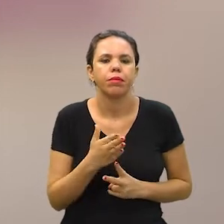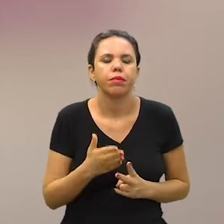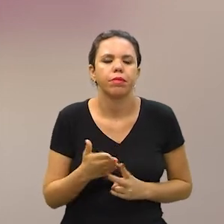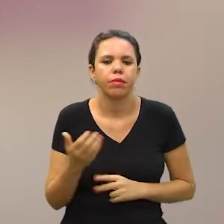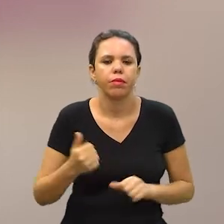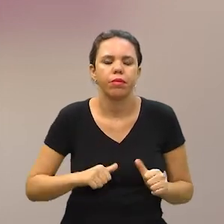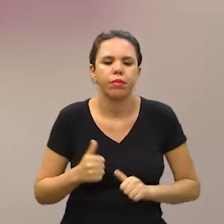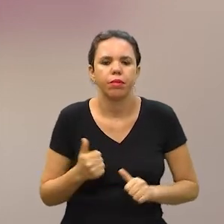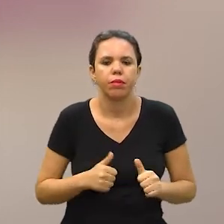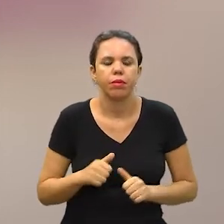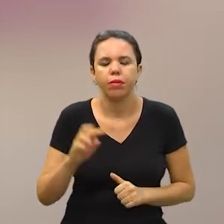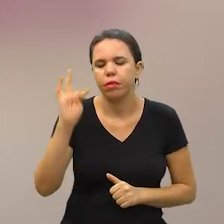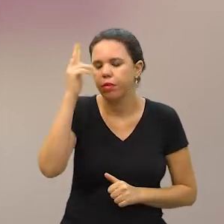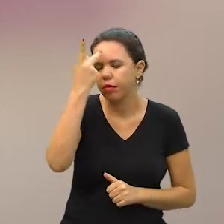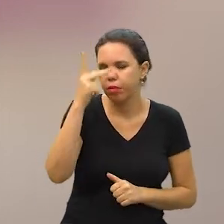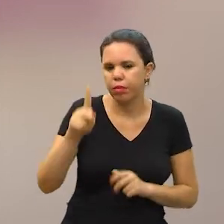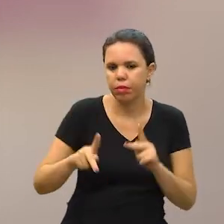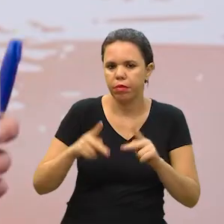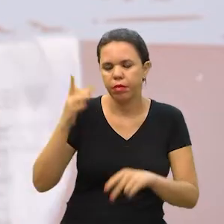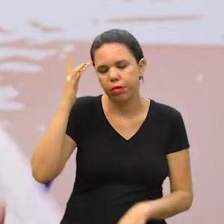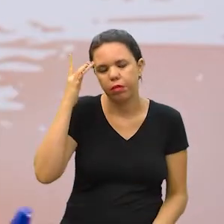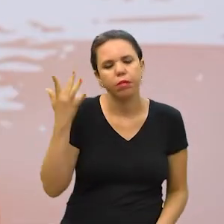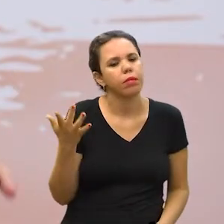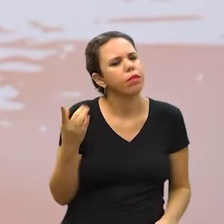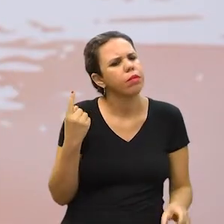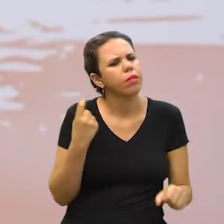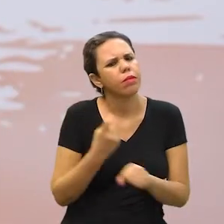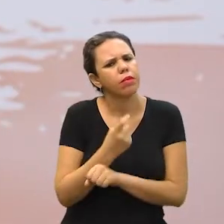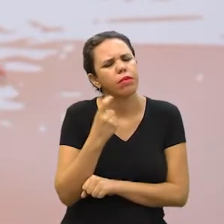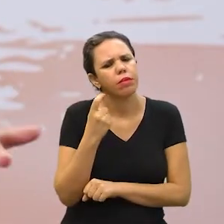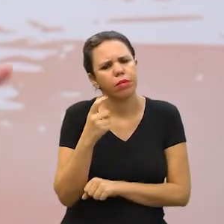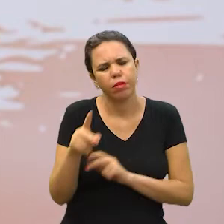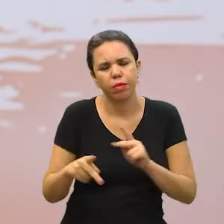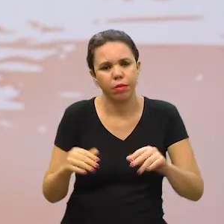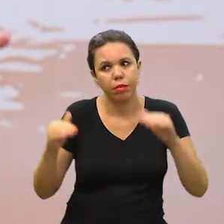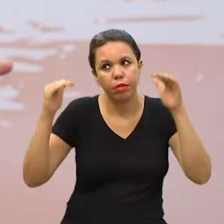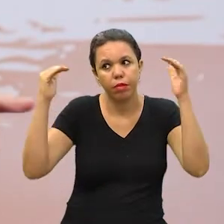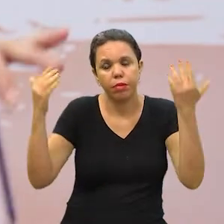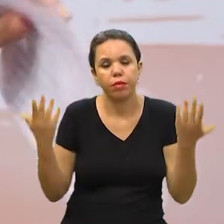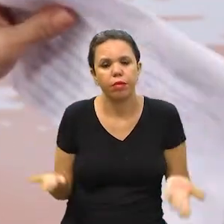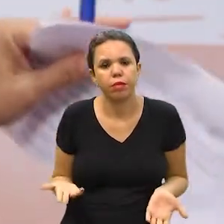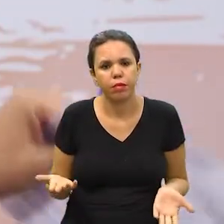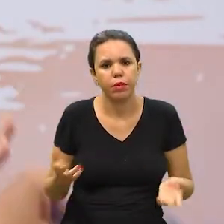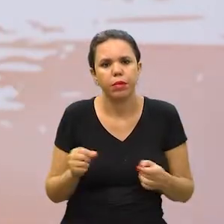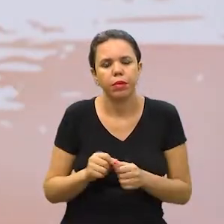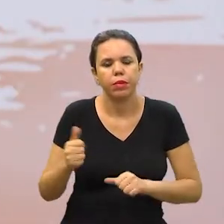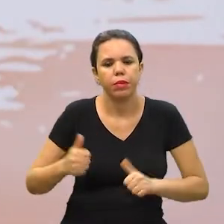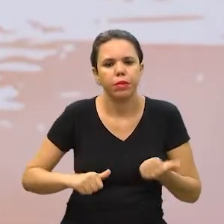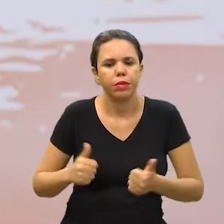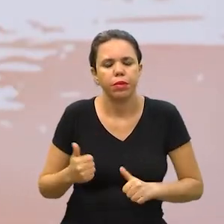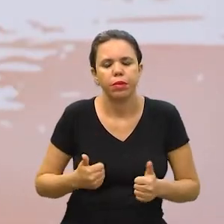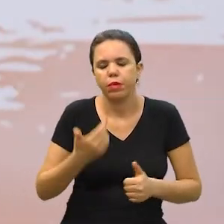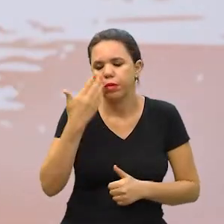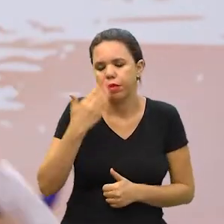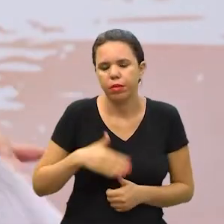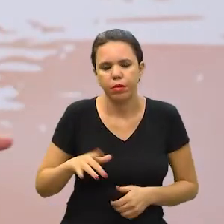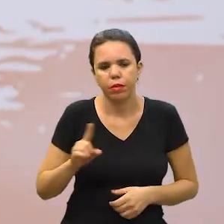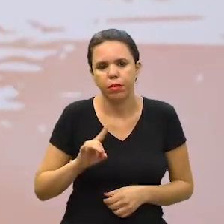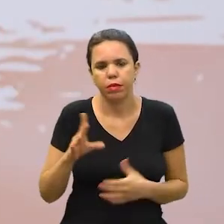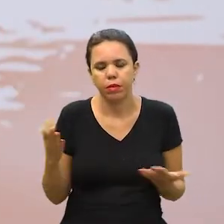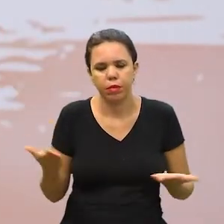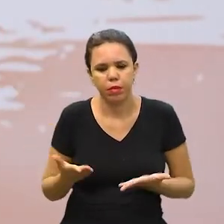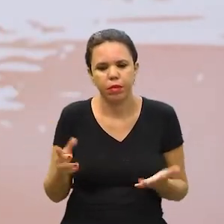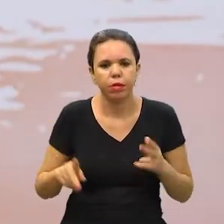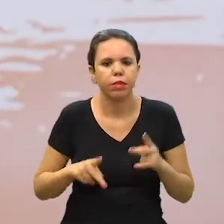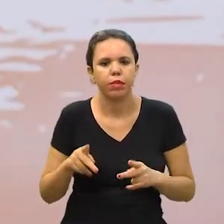digamos assim, para o diagnóstico do TDAH na vida adulta. Quando descobre na vida adulta, não foi diagnosticado lá na infância, só